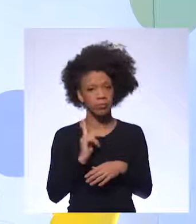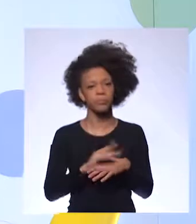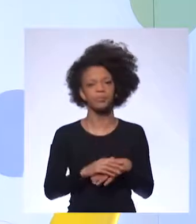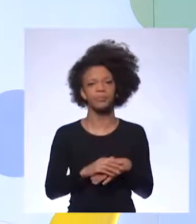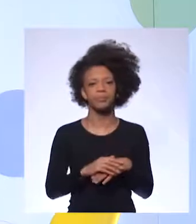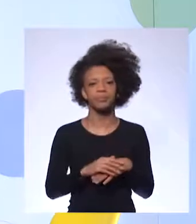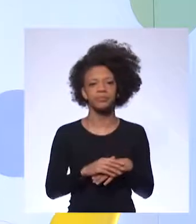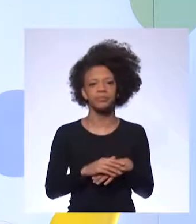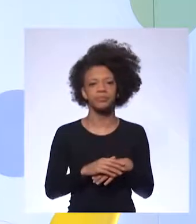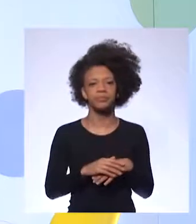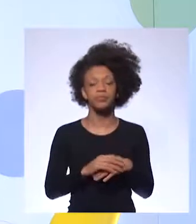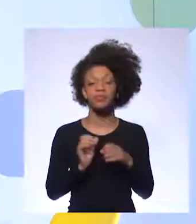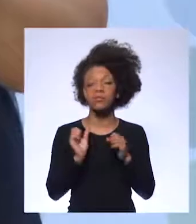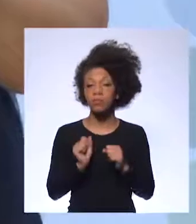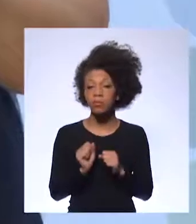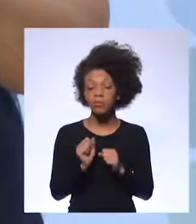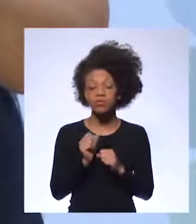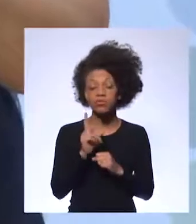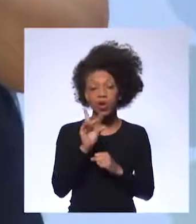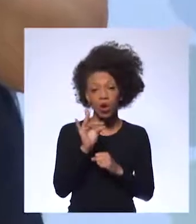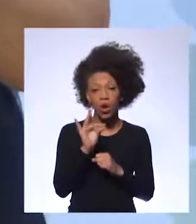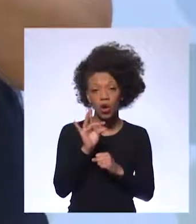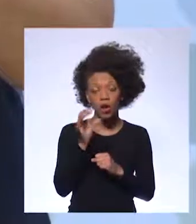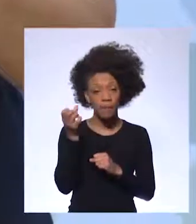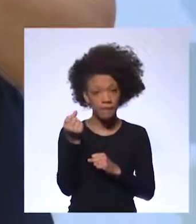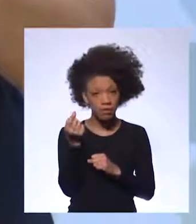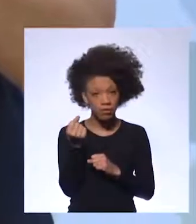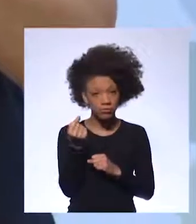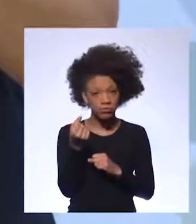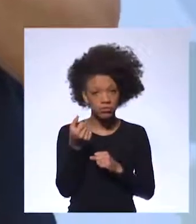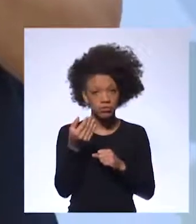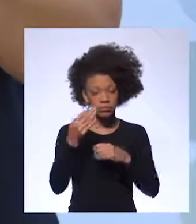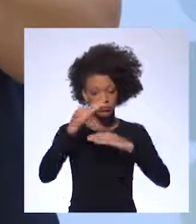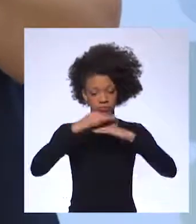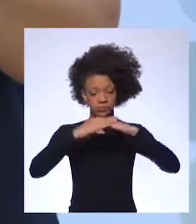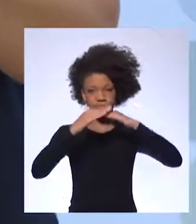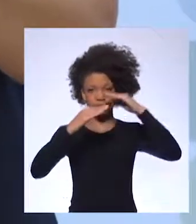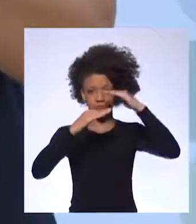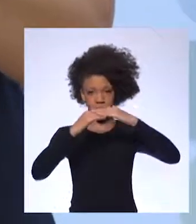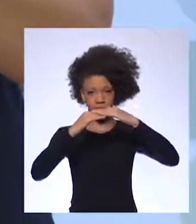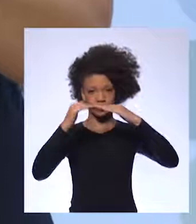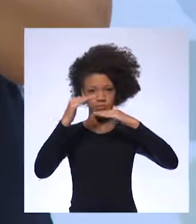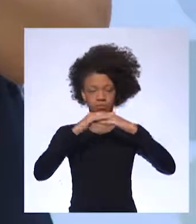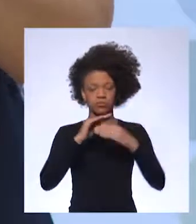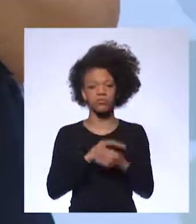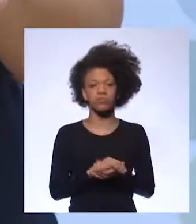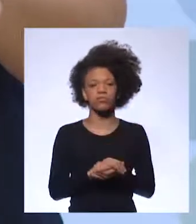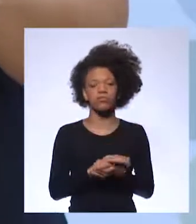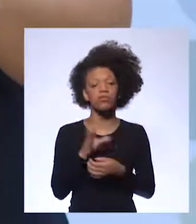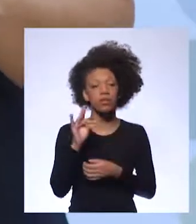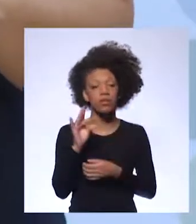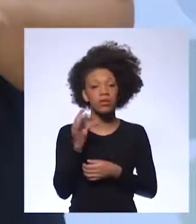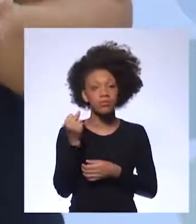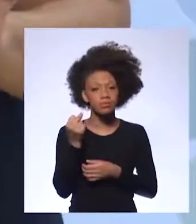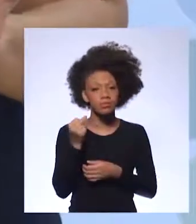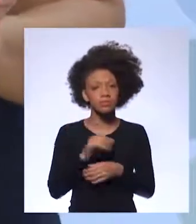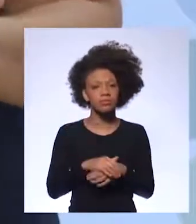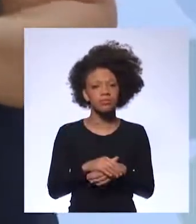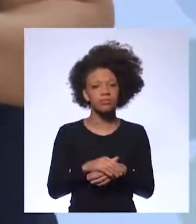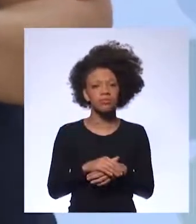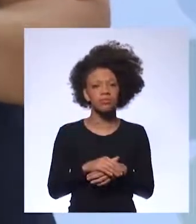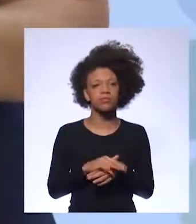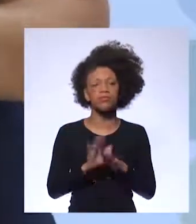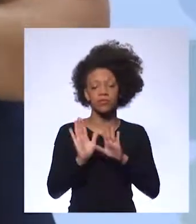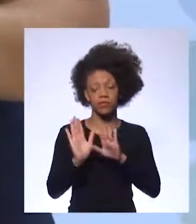pode passar Cola turma cola branca em cima para colar o telhadinho ela já sei não passa a cola branca e deixa